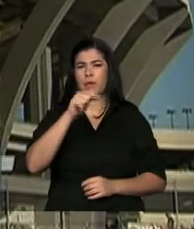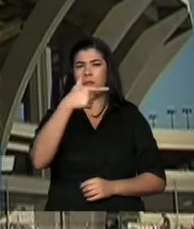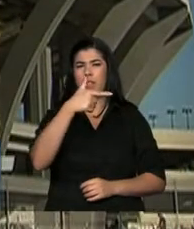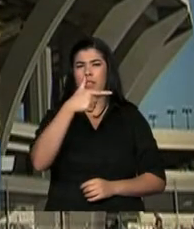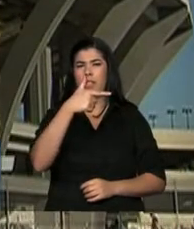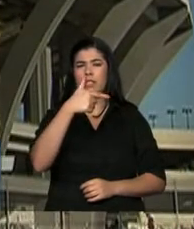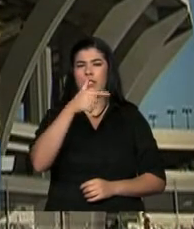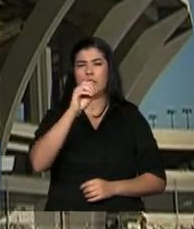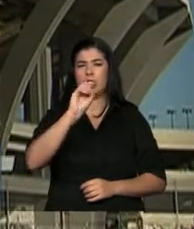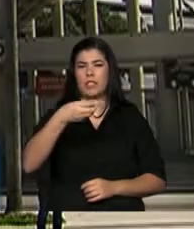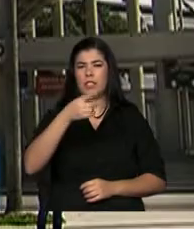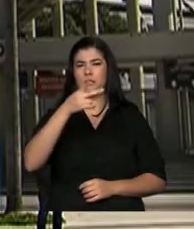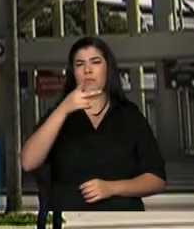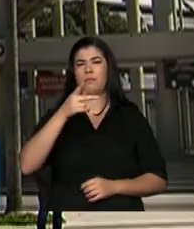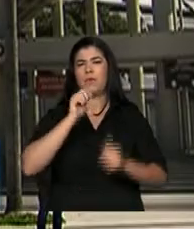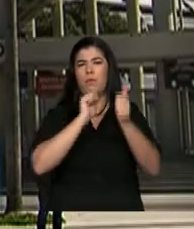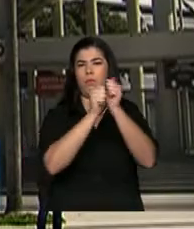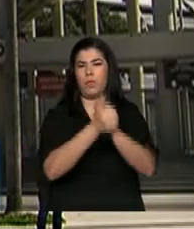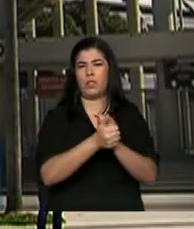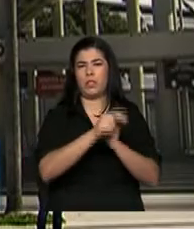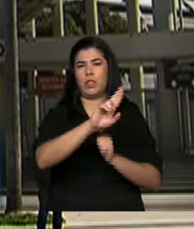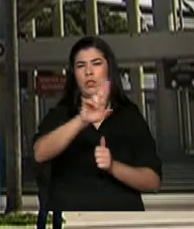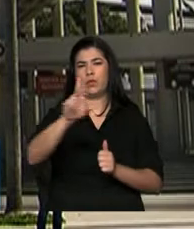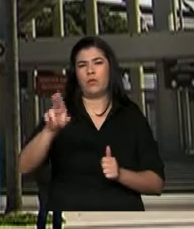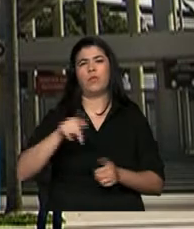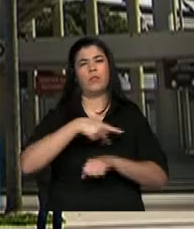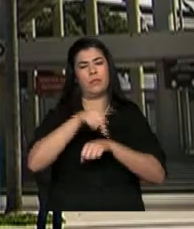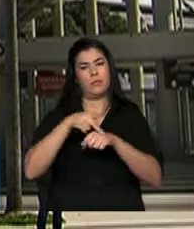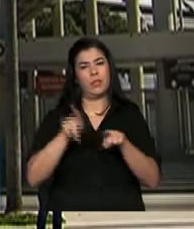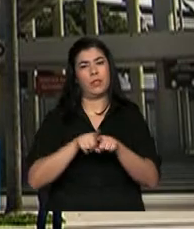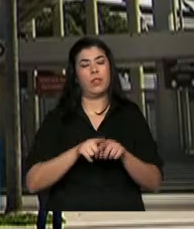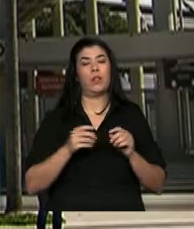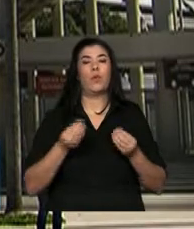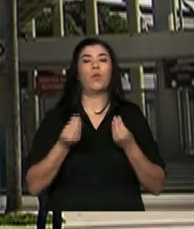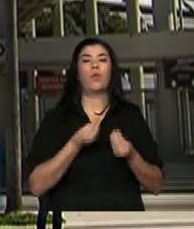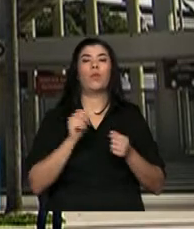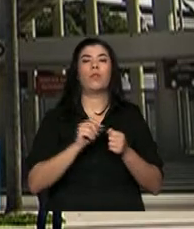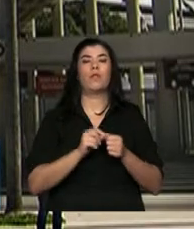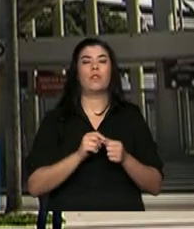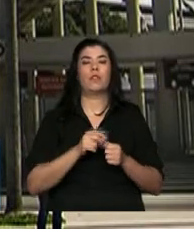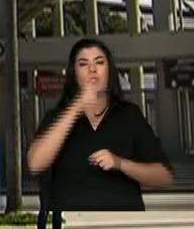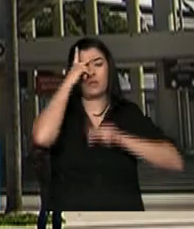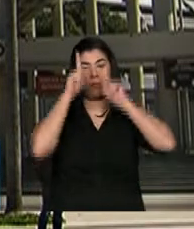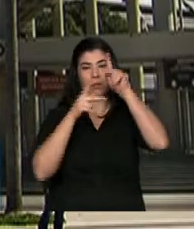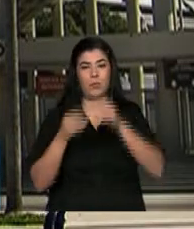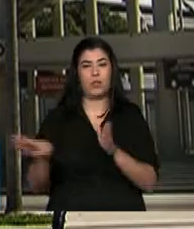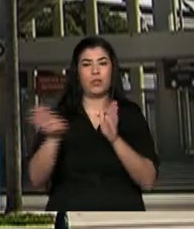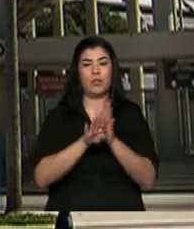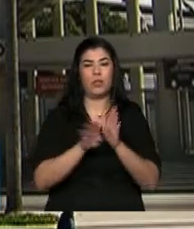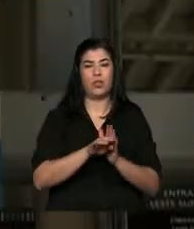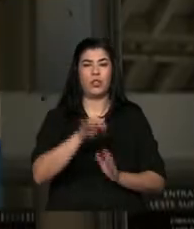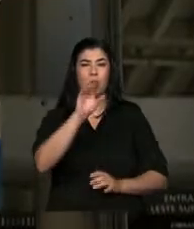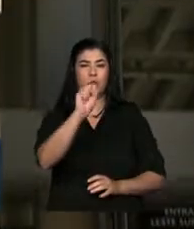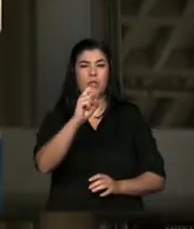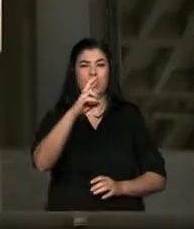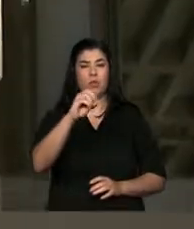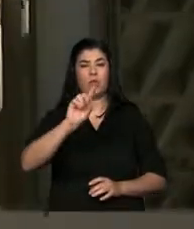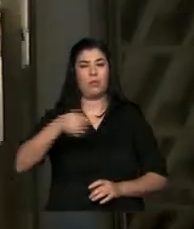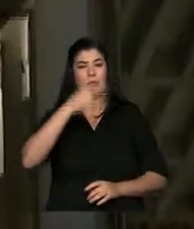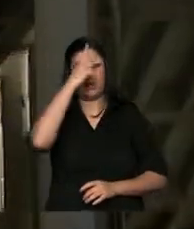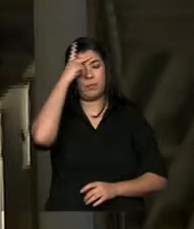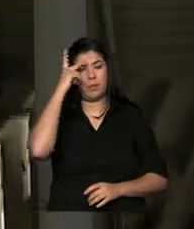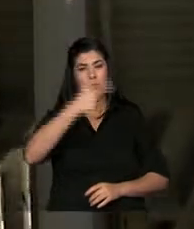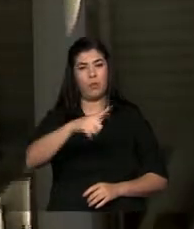de mais de 200 países. A estimativa é que o público nestes locais chegue a 850 mil pessoas. Em